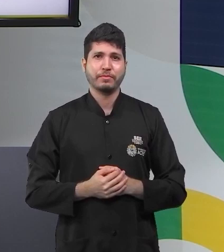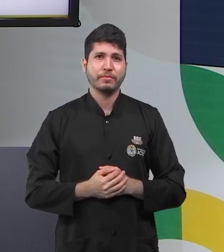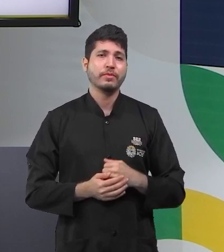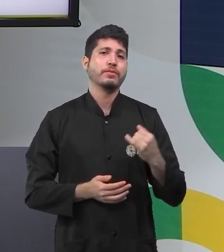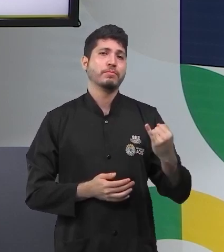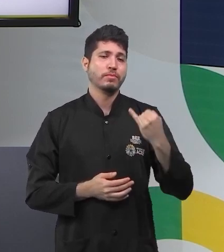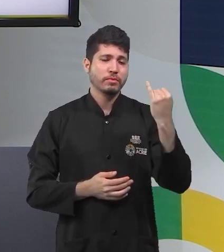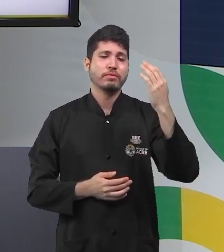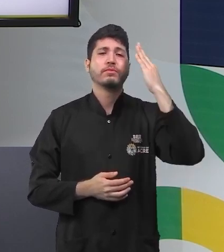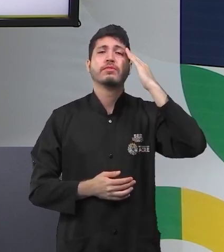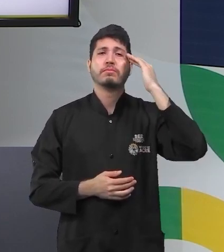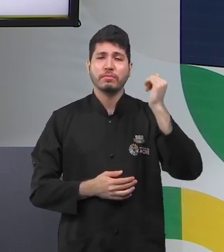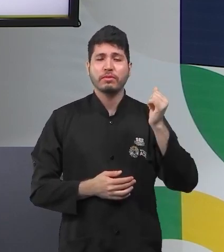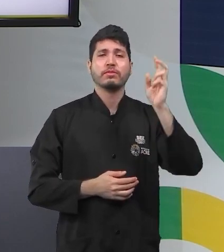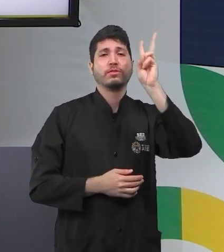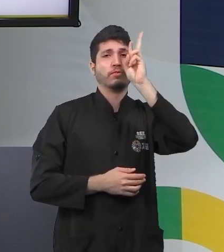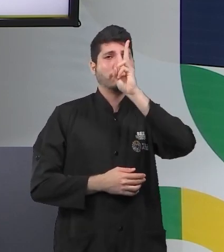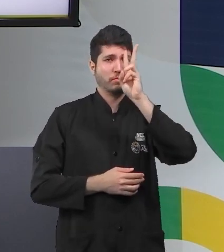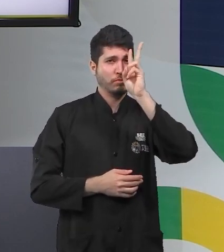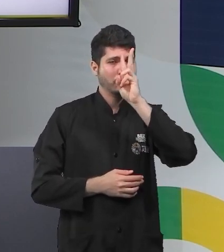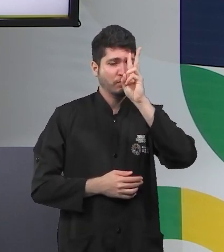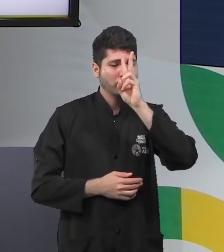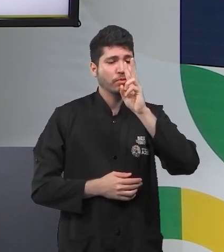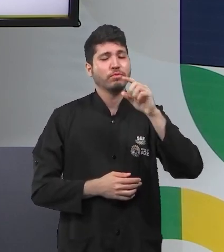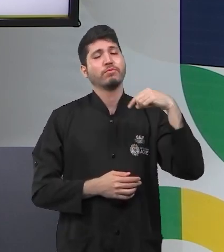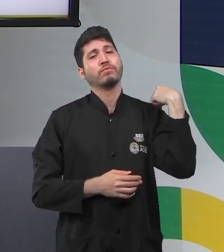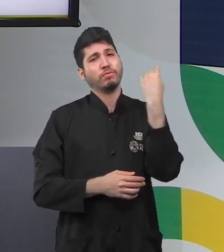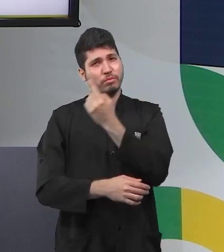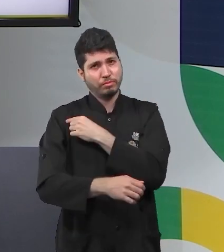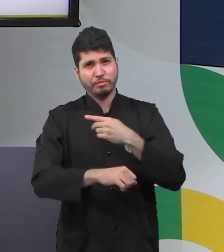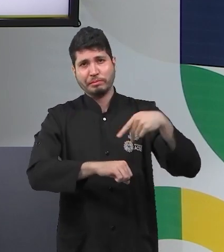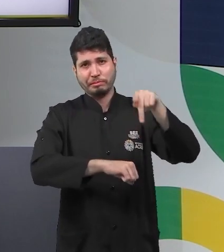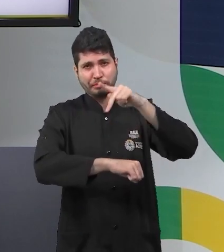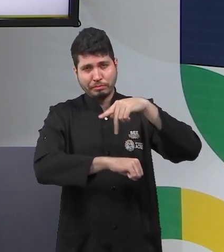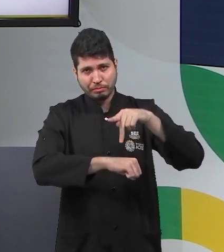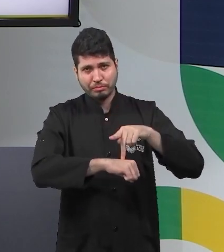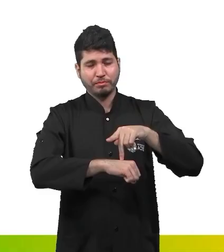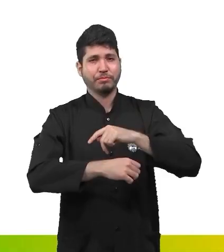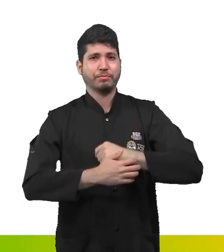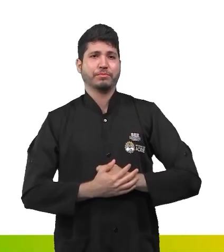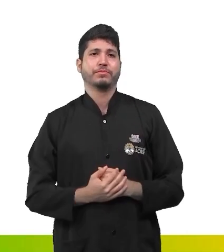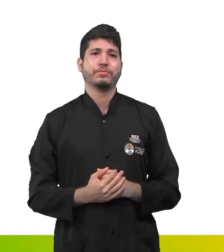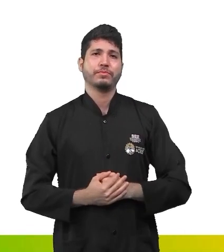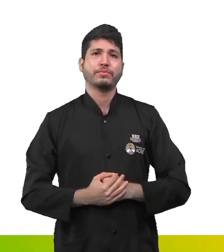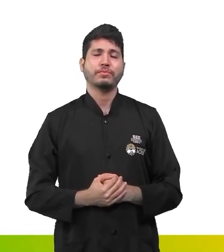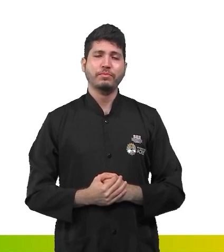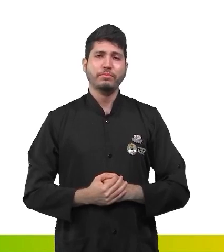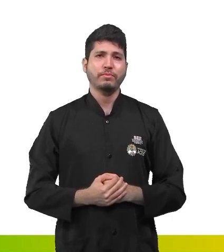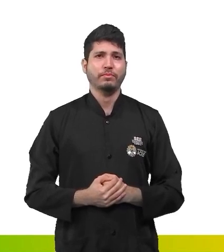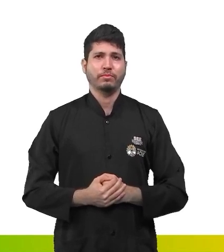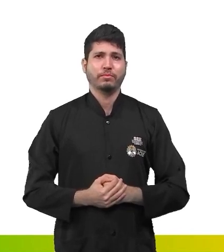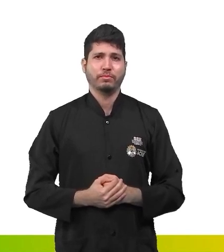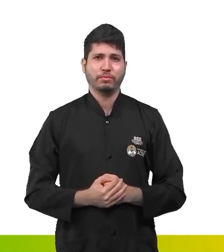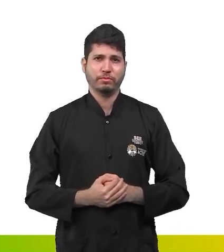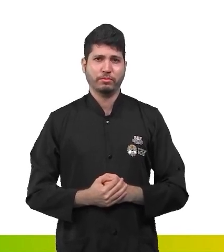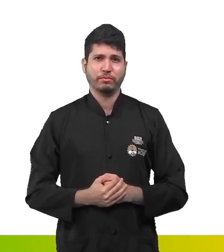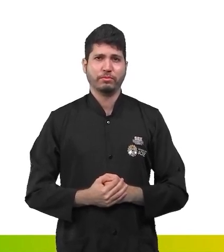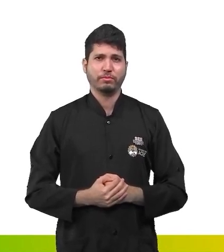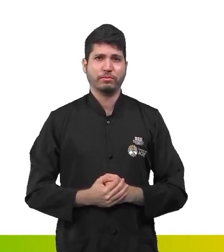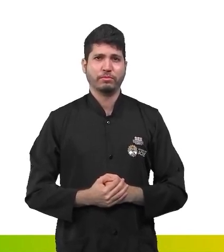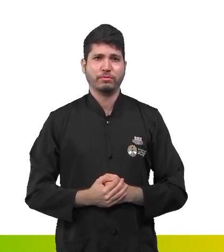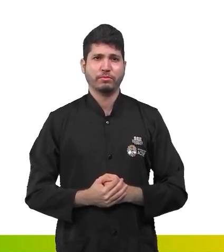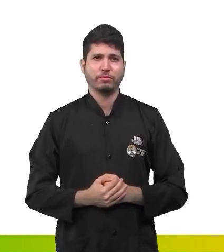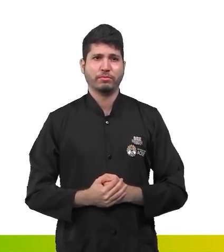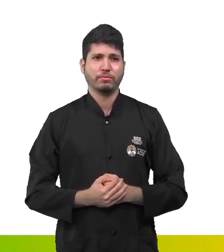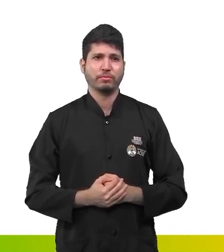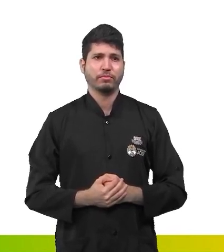nossas raízes de efetivamente quem somos. Tranquilo? Então vamos avançar mais um pouquinho. Por fim, mesmo após